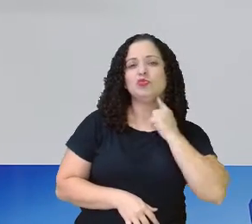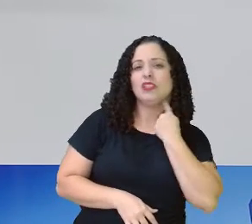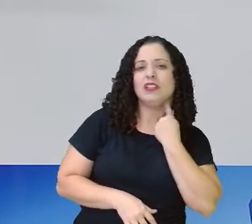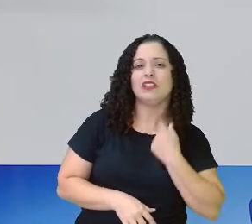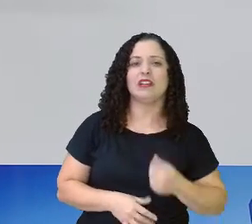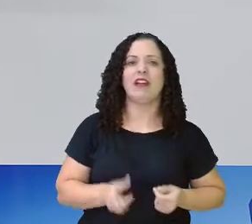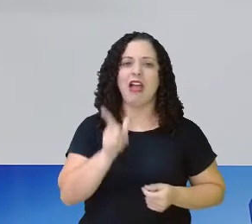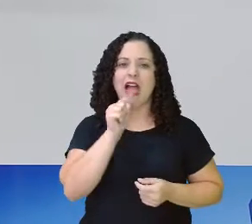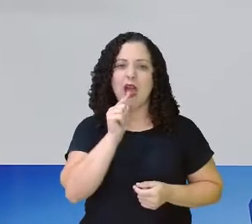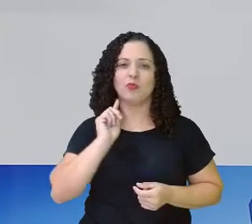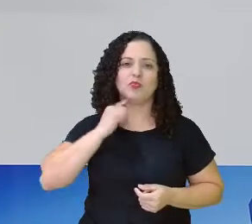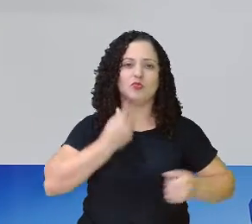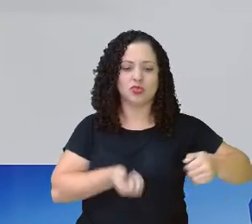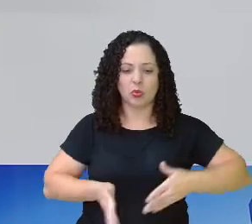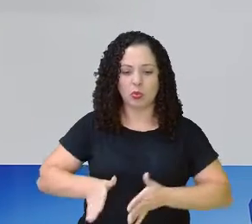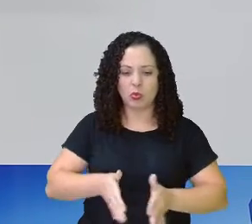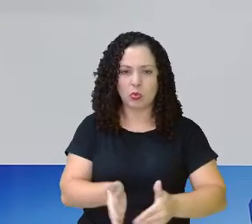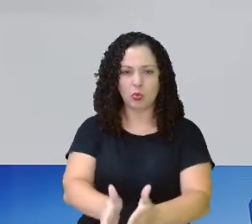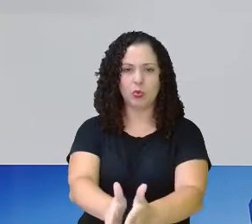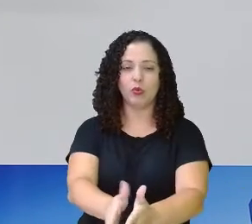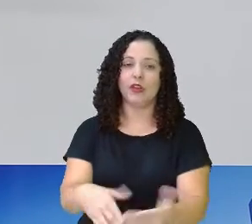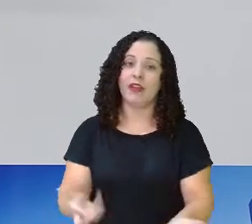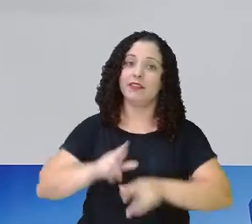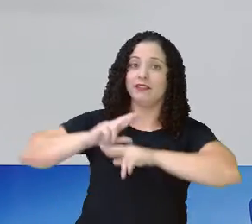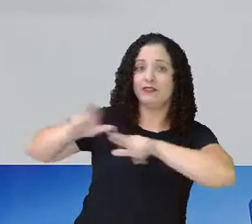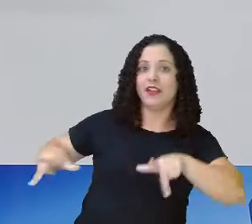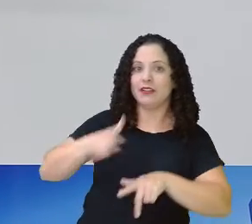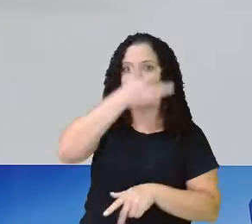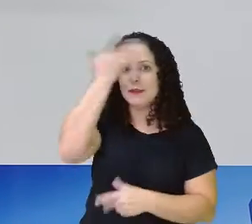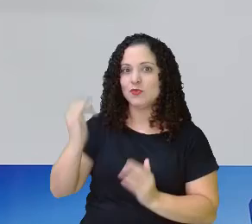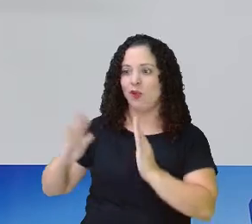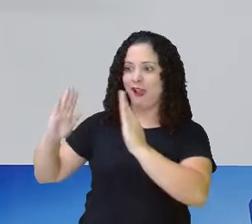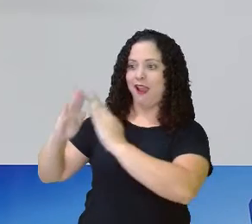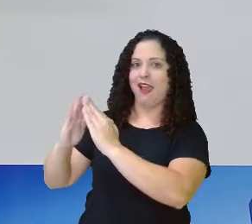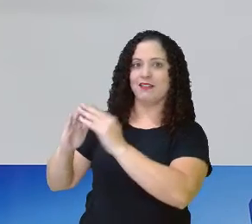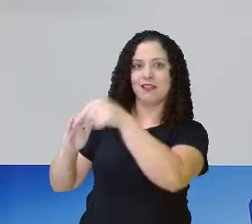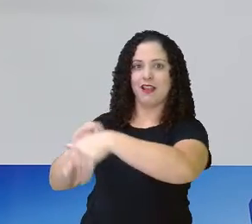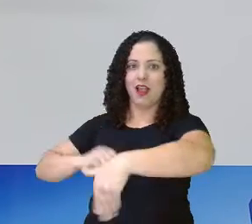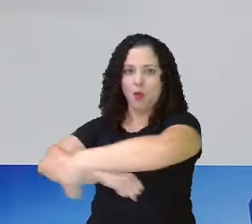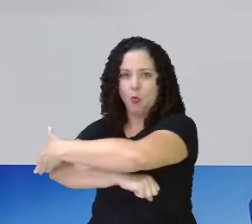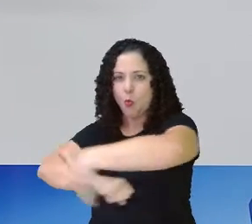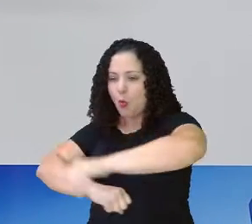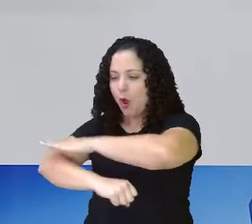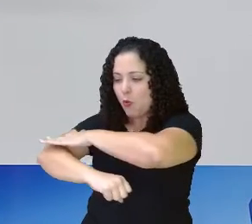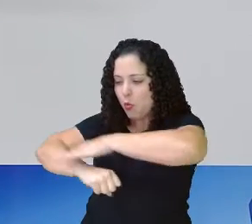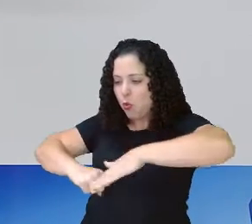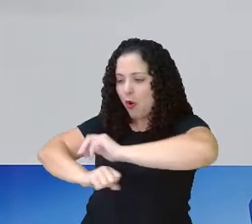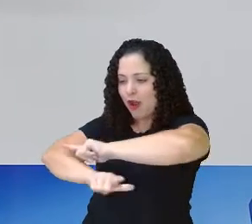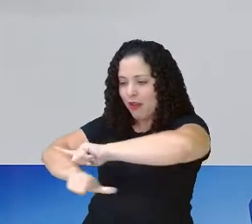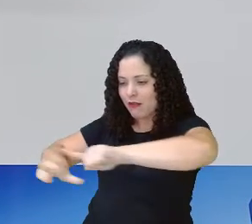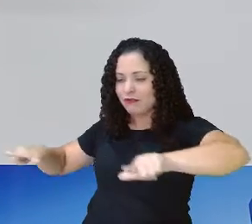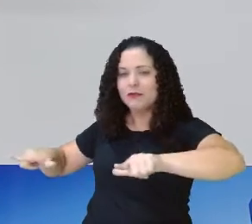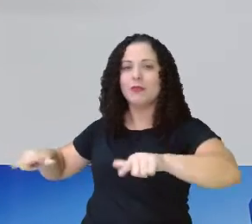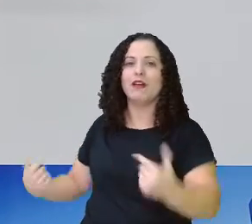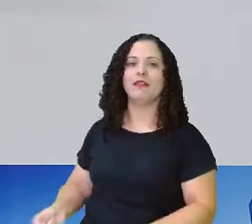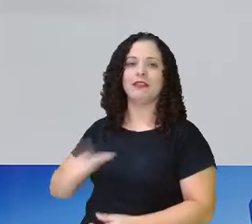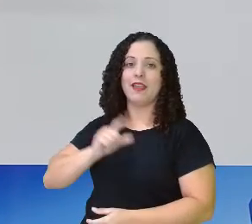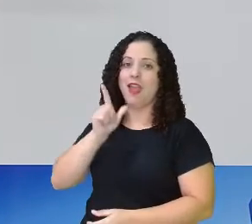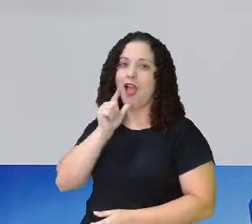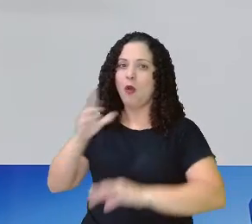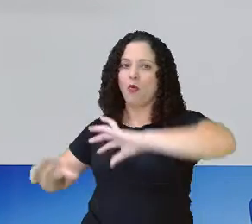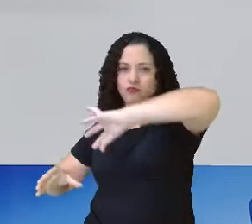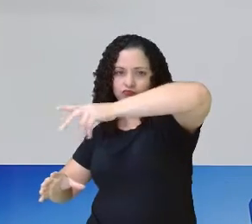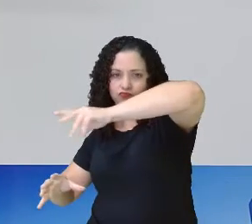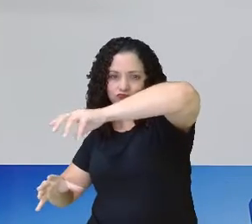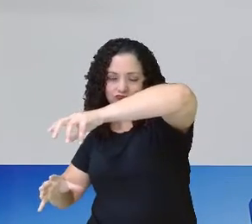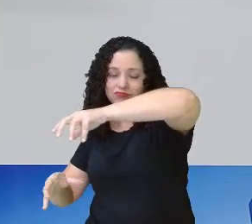pessoa que mora em um bairro que tem limpeza urbana, que tem água encanada. Então, falar em qualidade de vida, falar em tempo de vida,